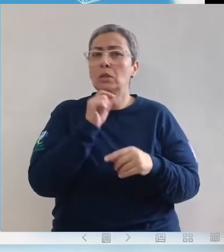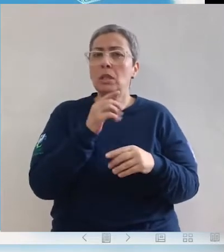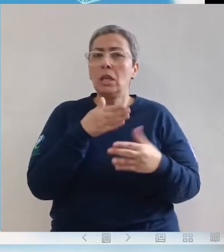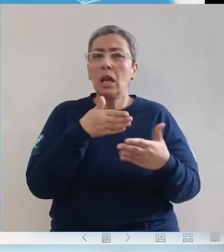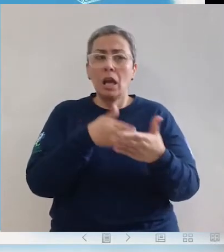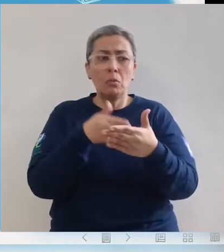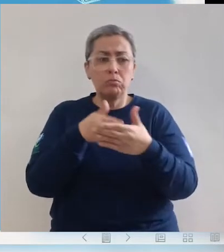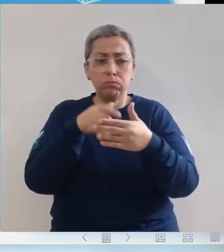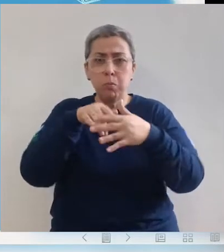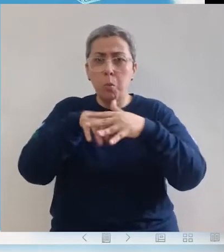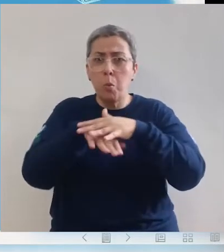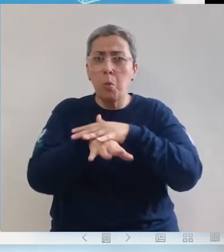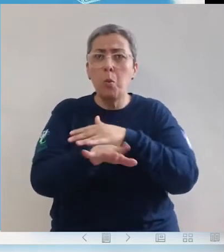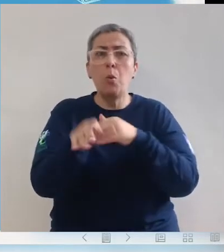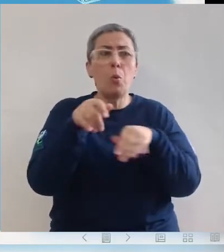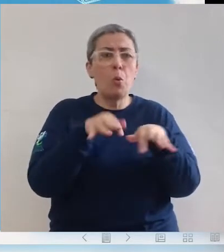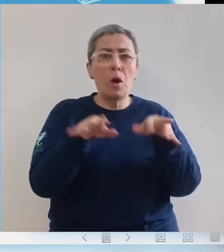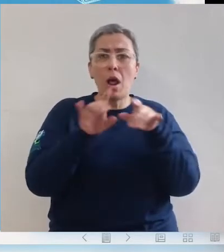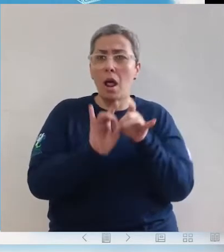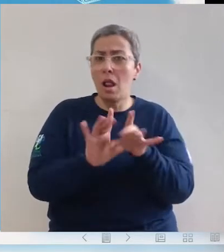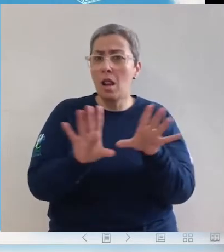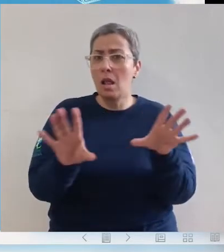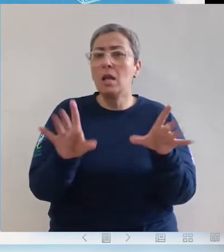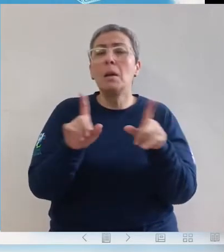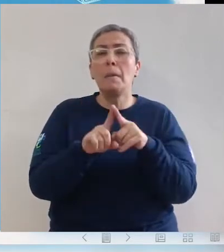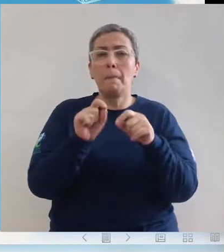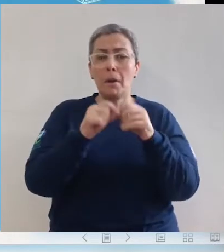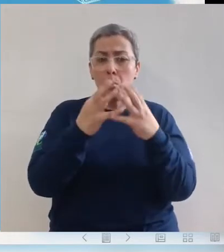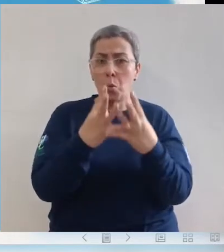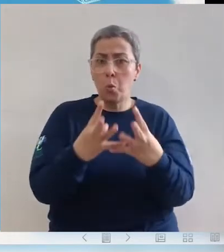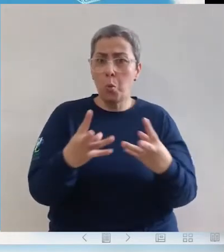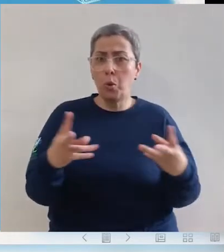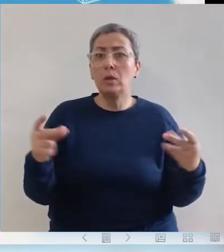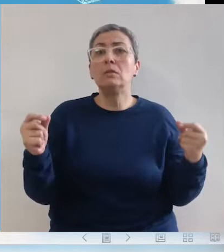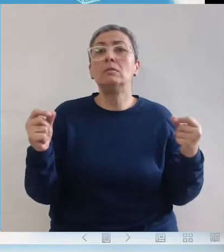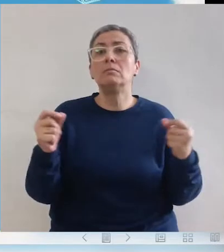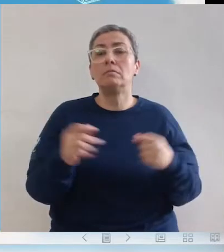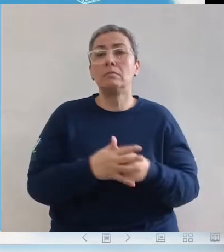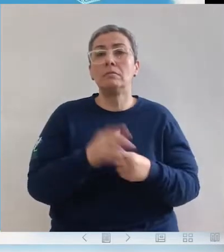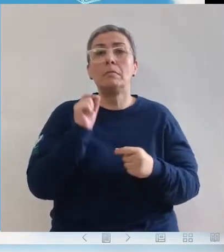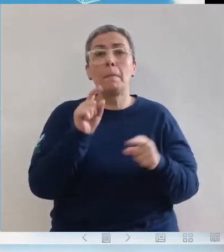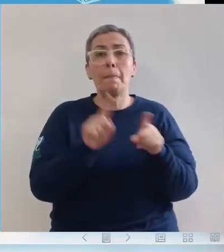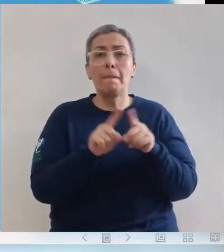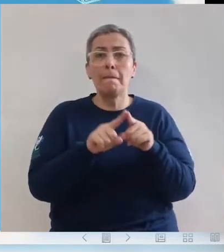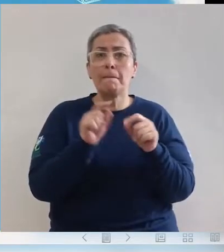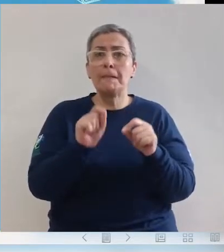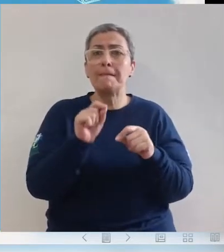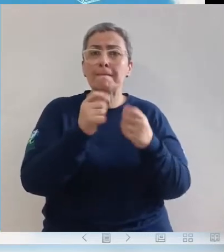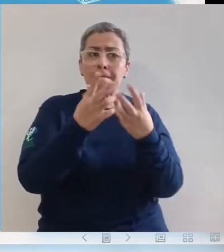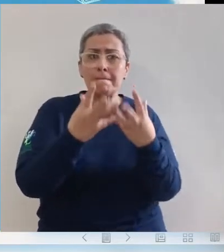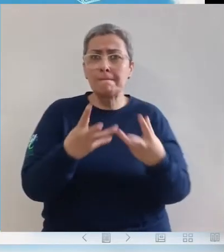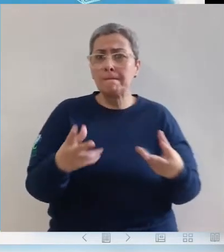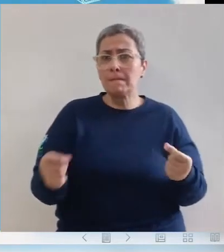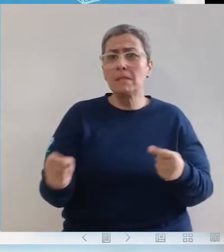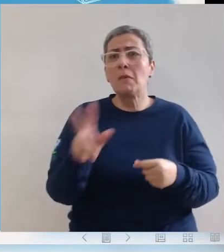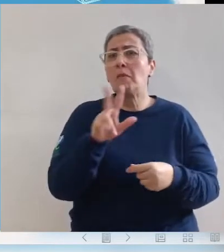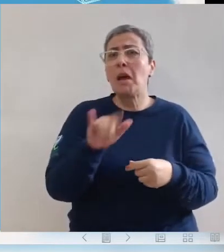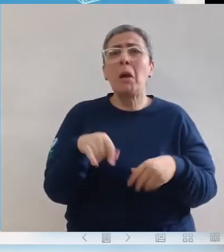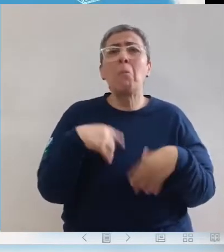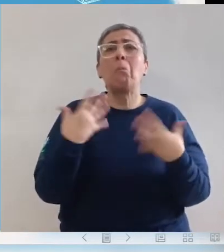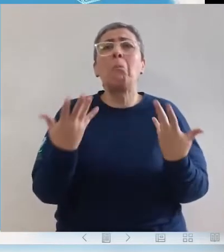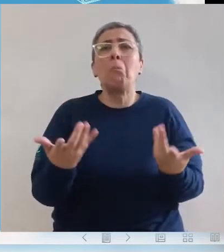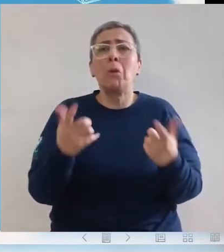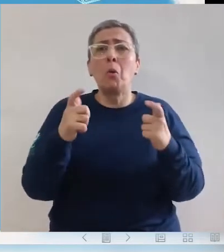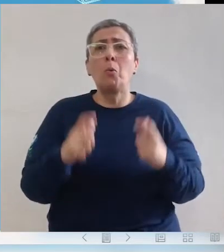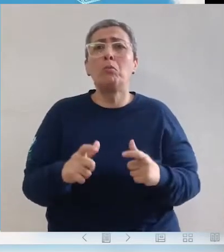conseguir encontrar passagem livre para escoar? Nesse escoamento, para onde será que